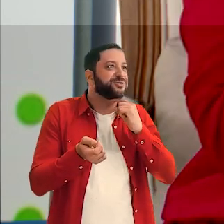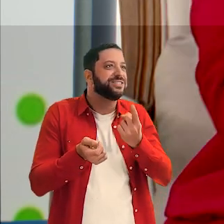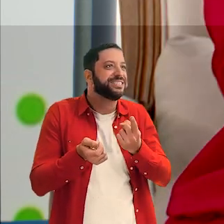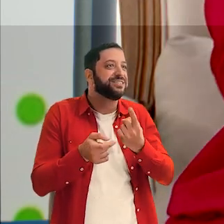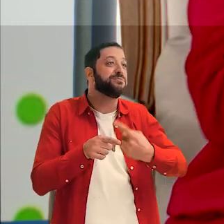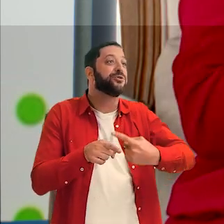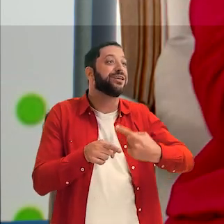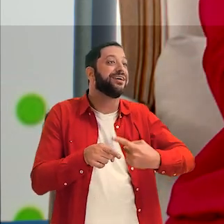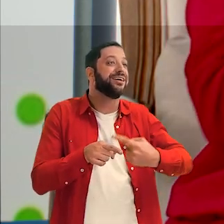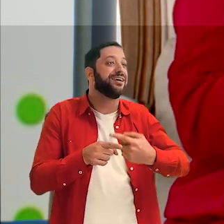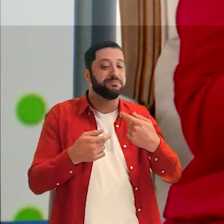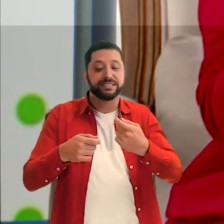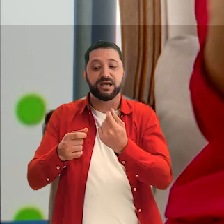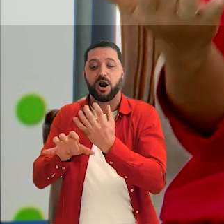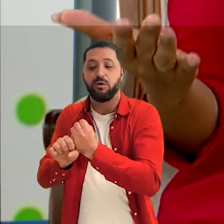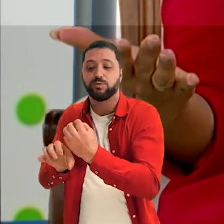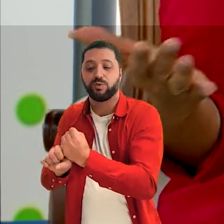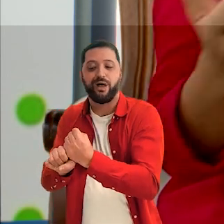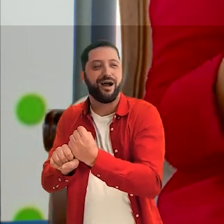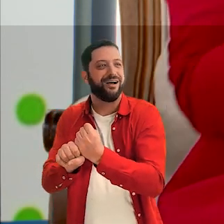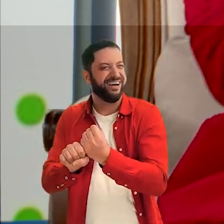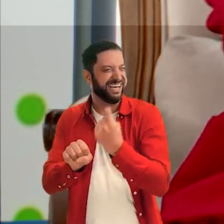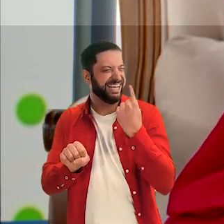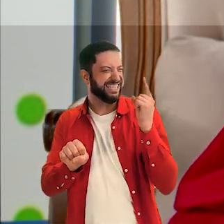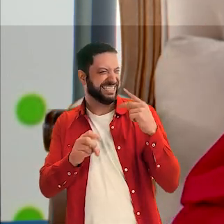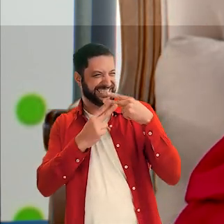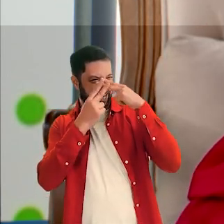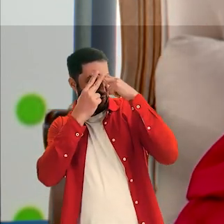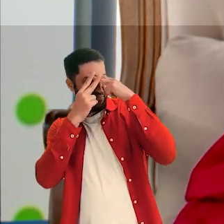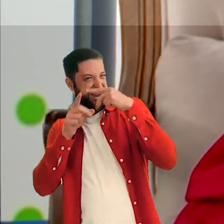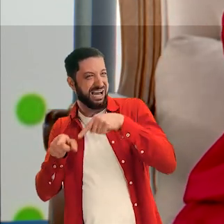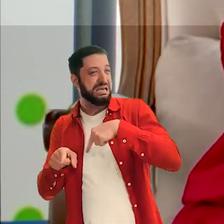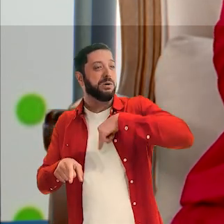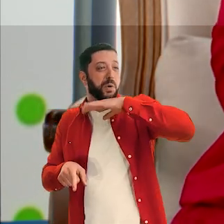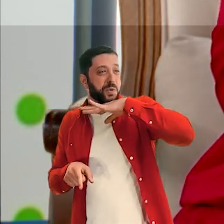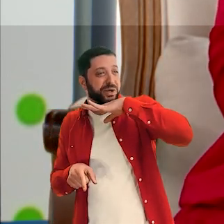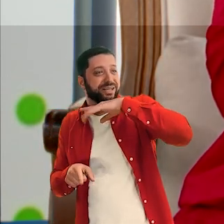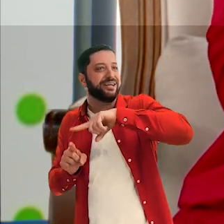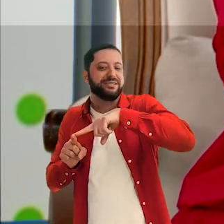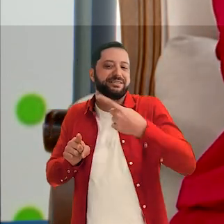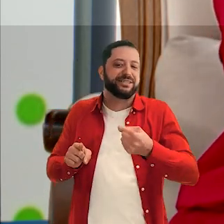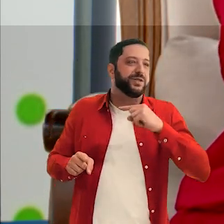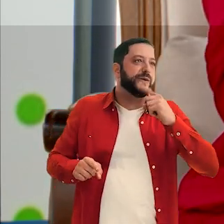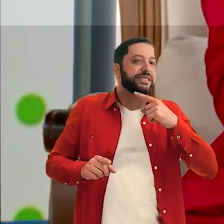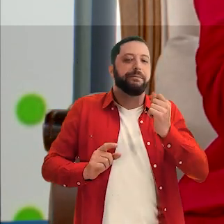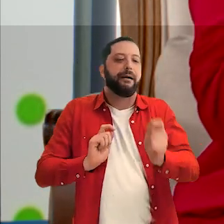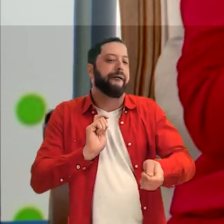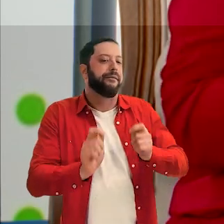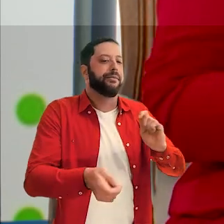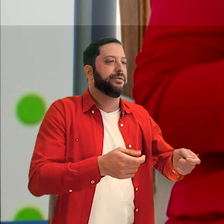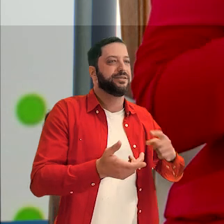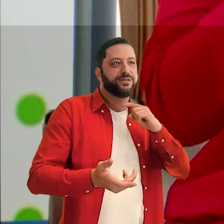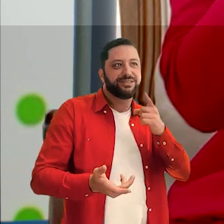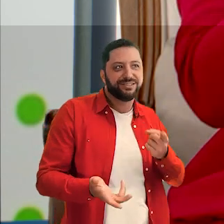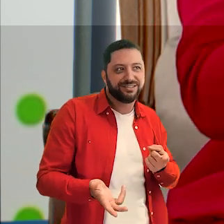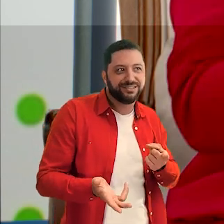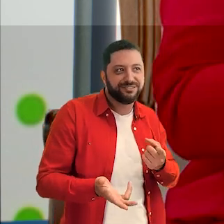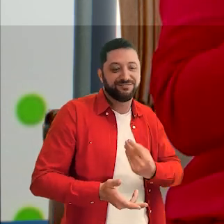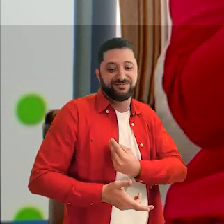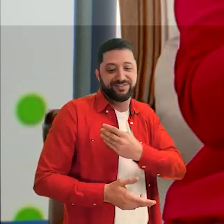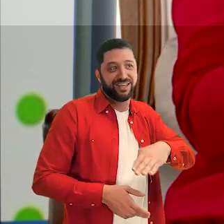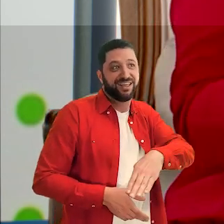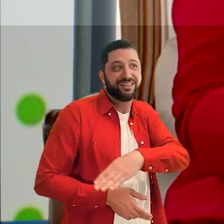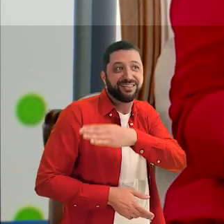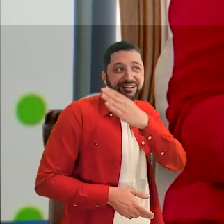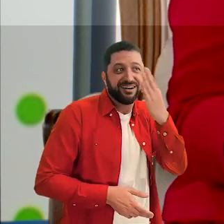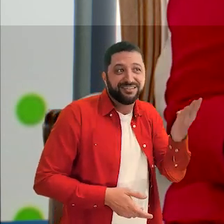a conta, cálculo, matemática, que eu não sou bom lá na criança. E aí o que que acontece? Ela carrega às vezes uma vida